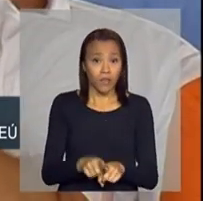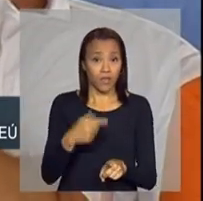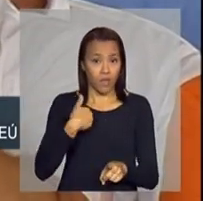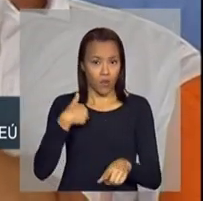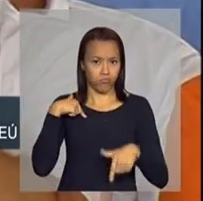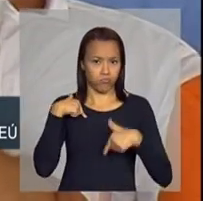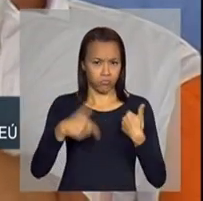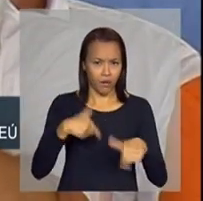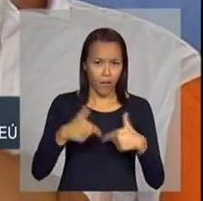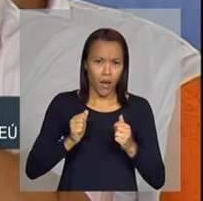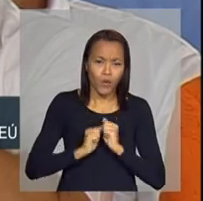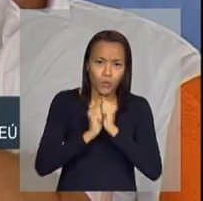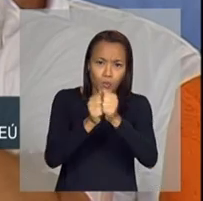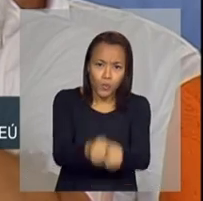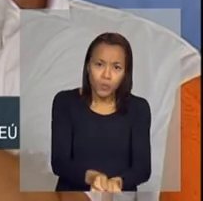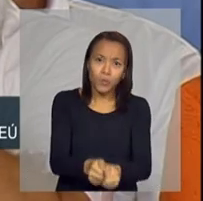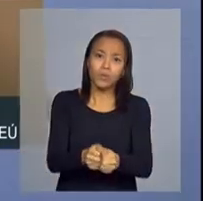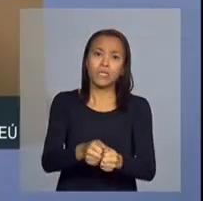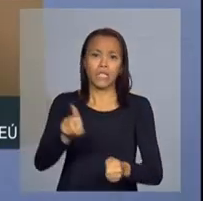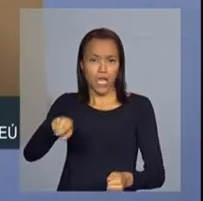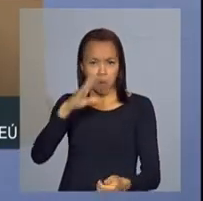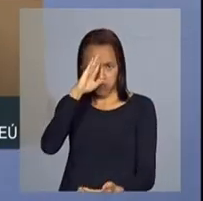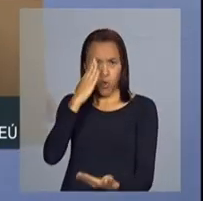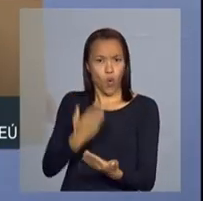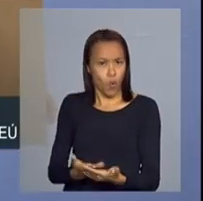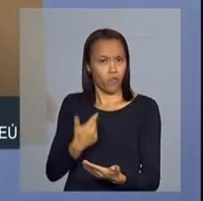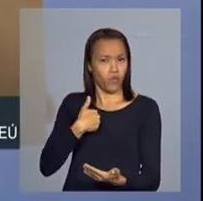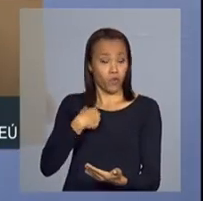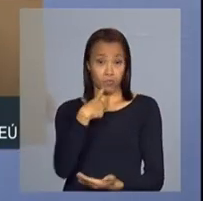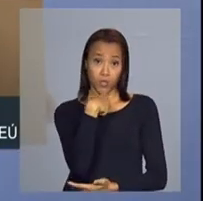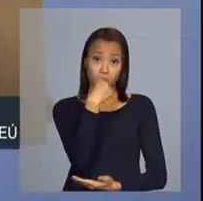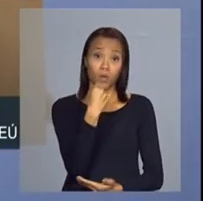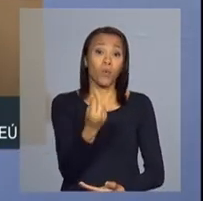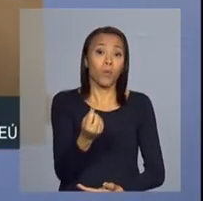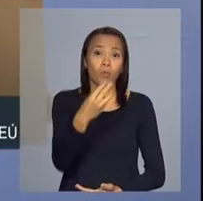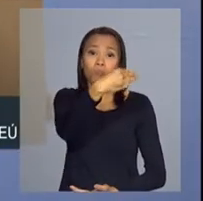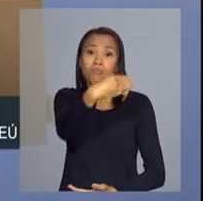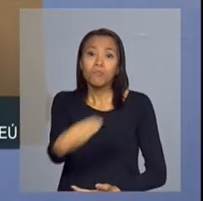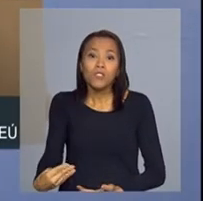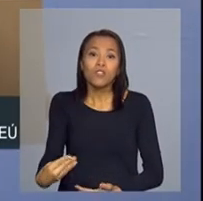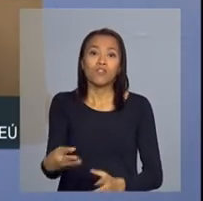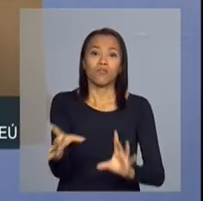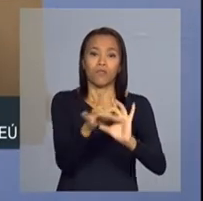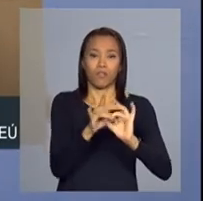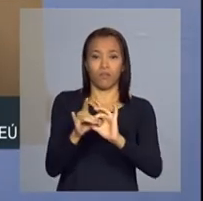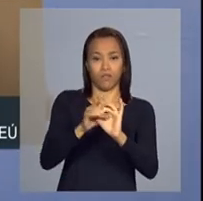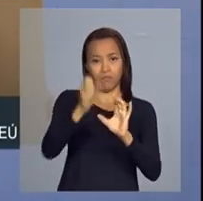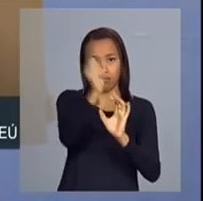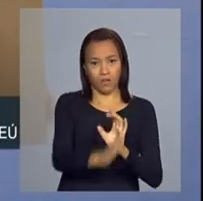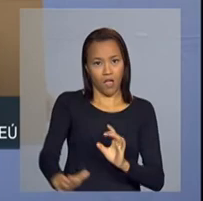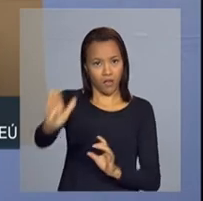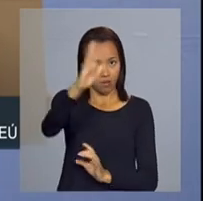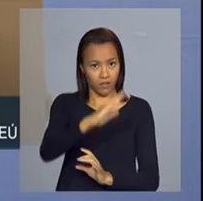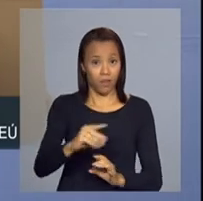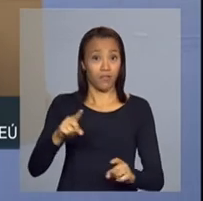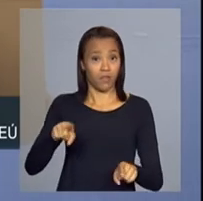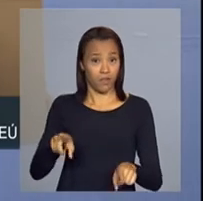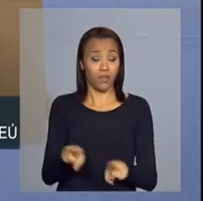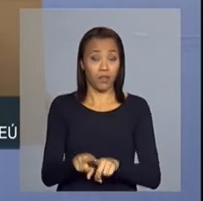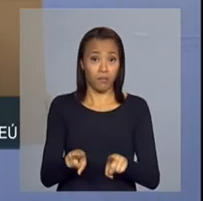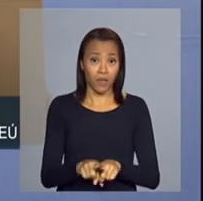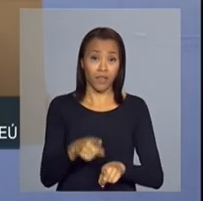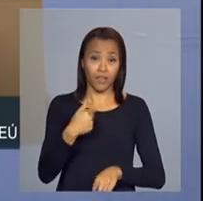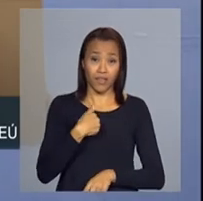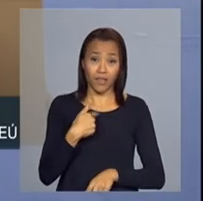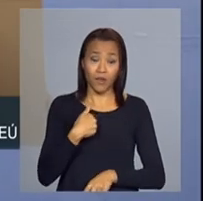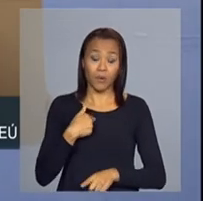a confiança para lhe servir como seu ministro da Integração Nacional. E eu poder ter merecido